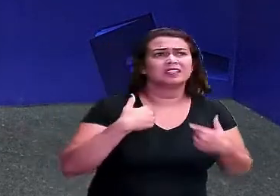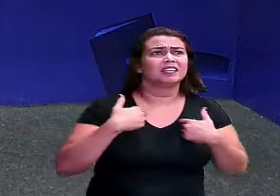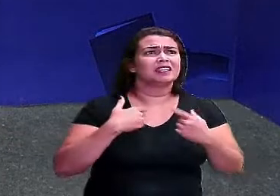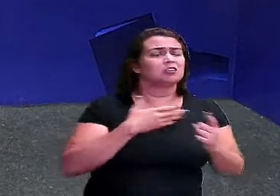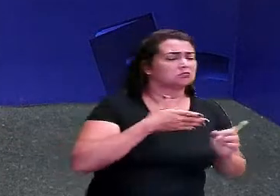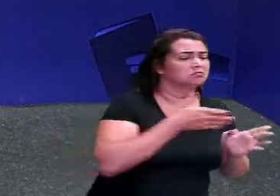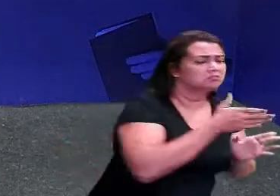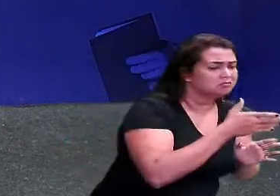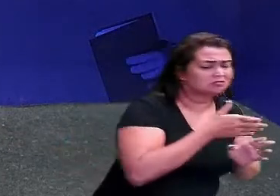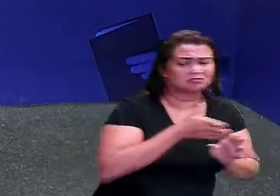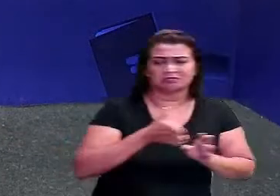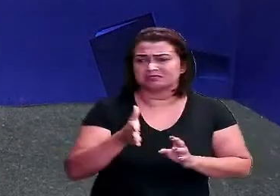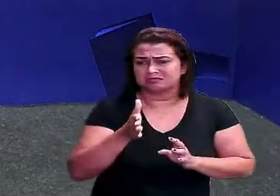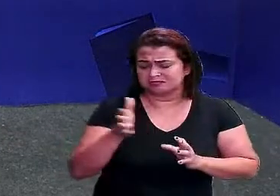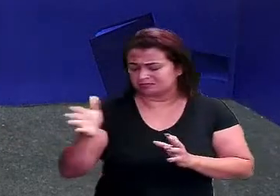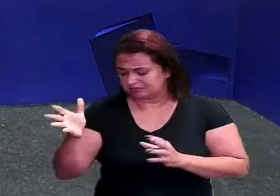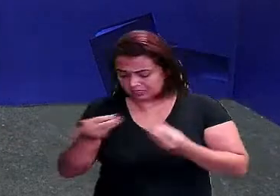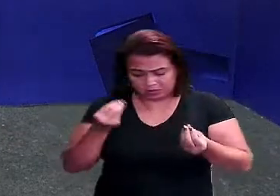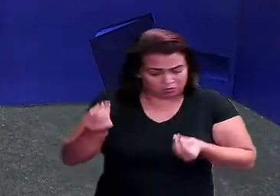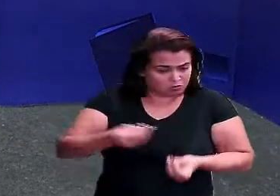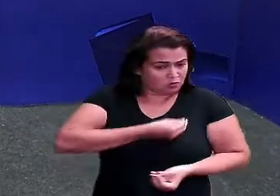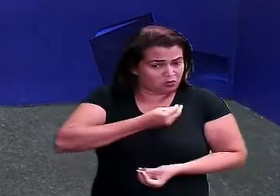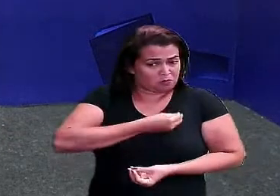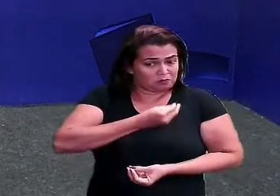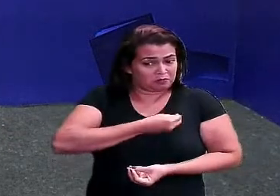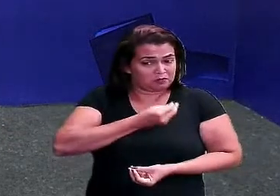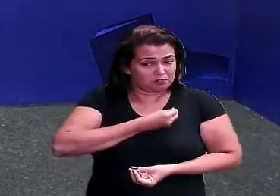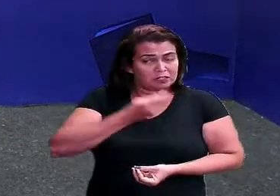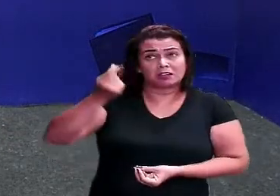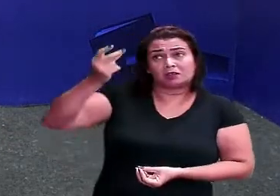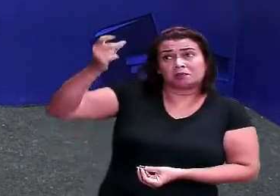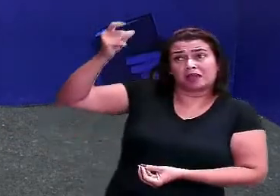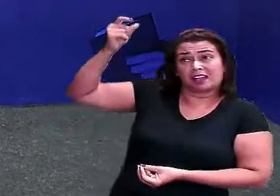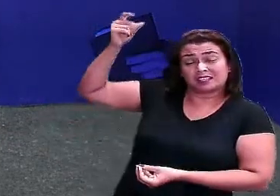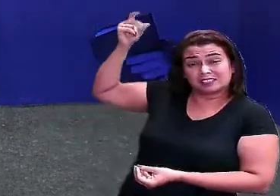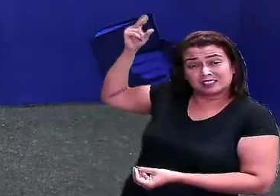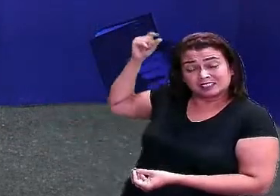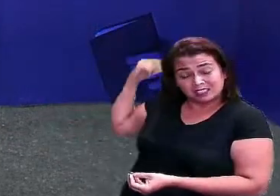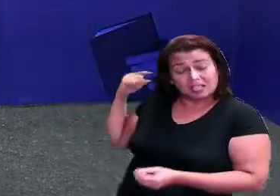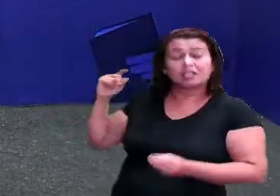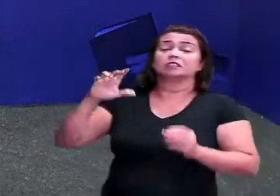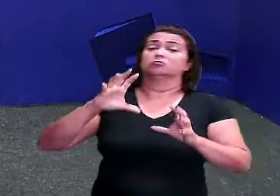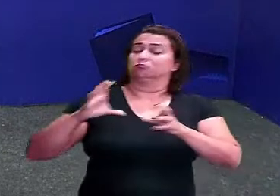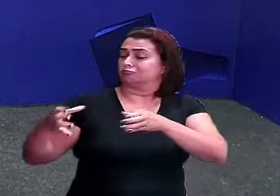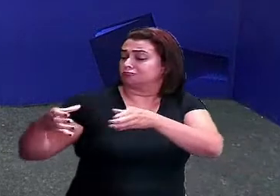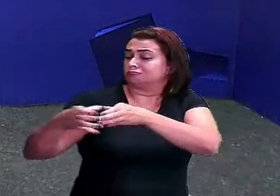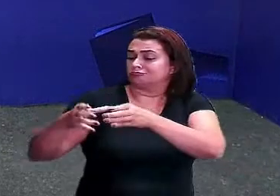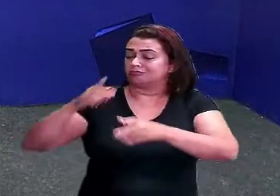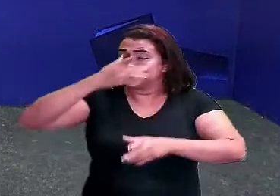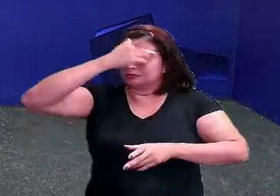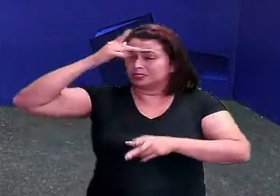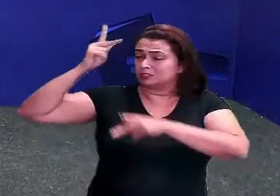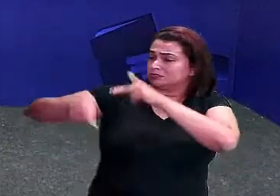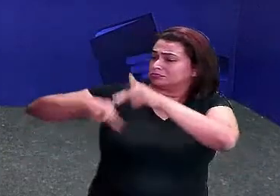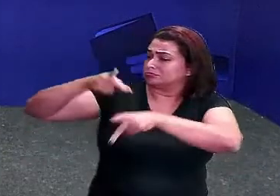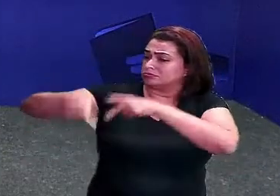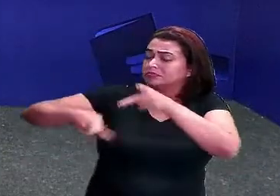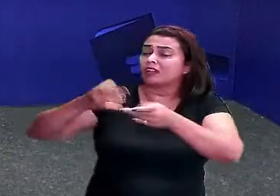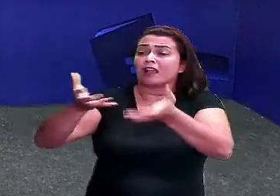na minha vida? Então, desde os tempos mais antigos, a humanidade sente essa necessidade de se